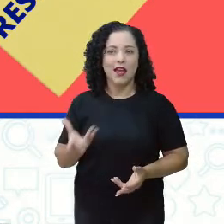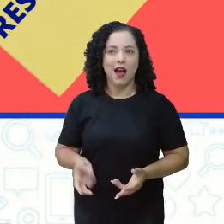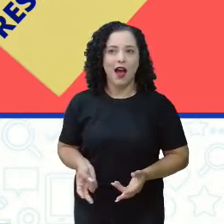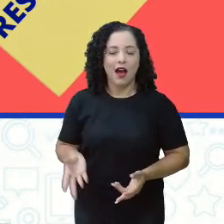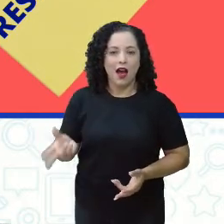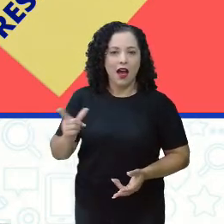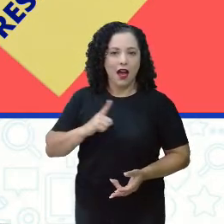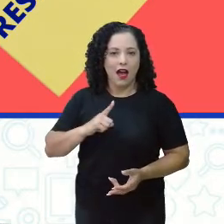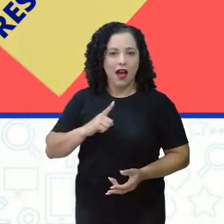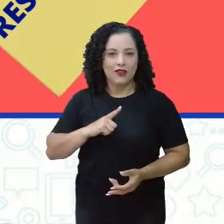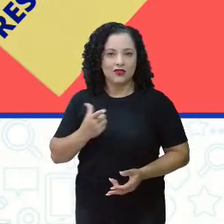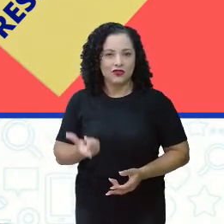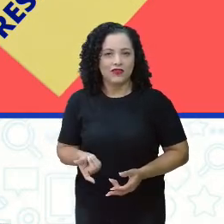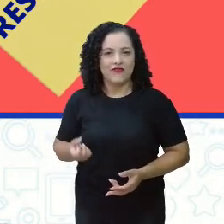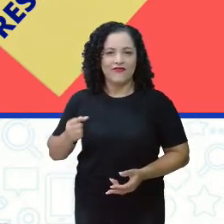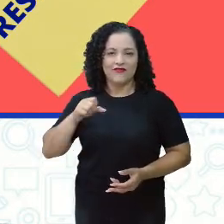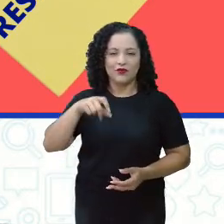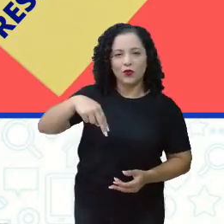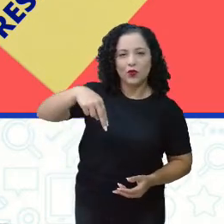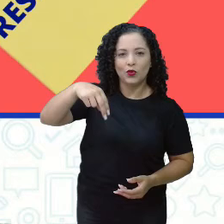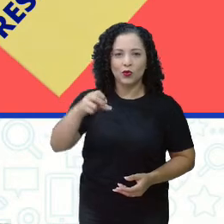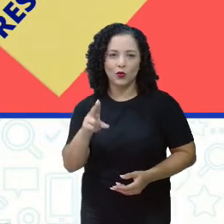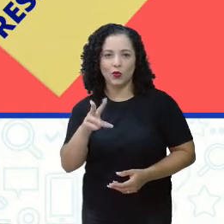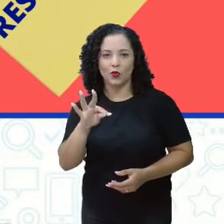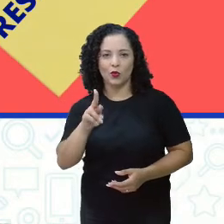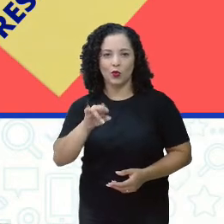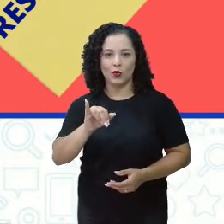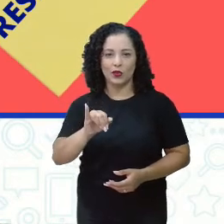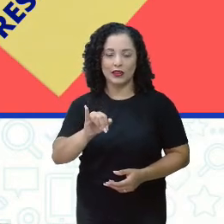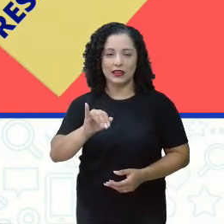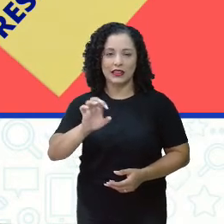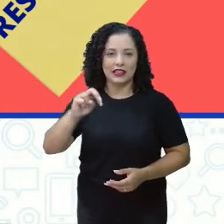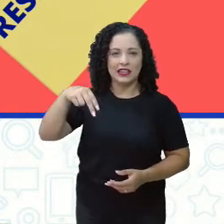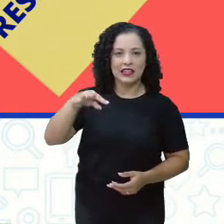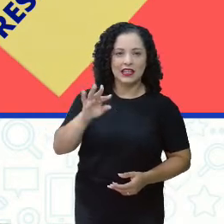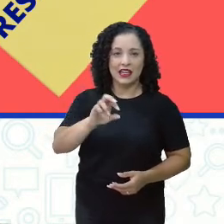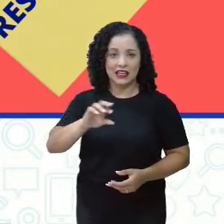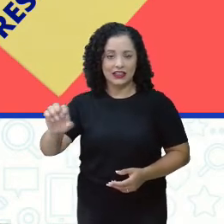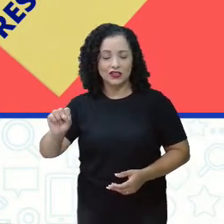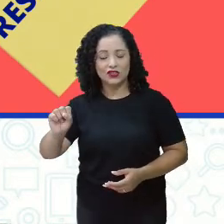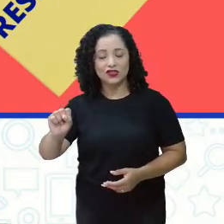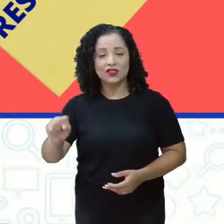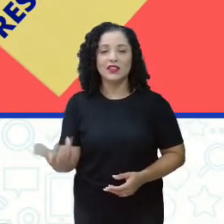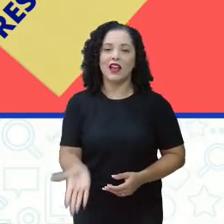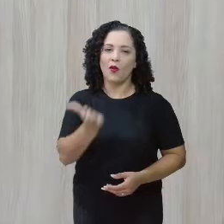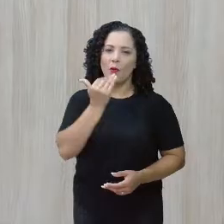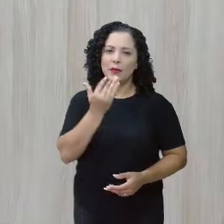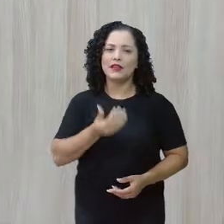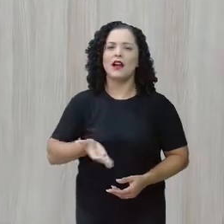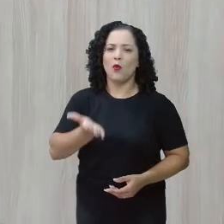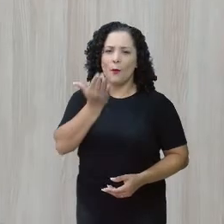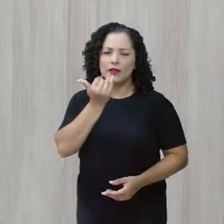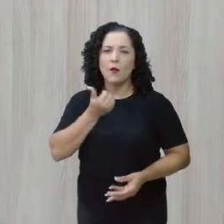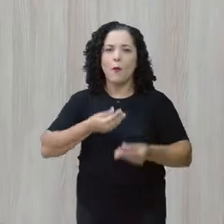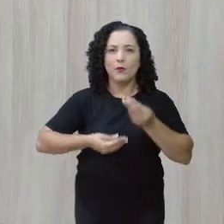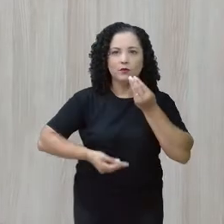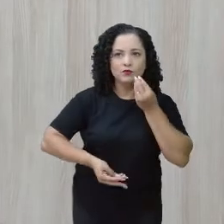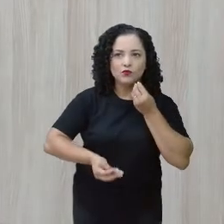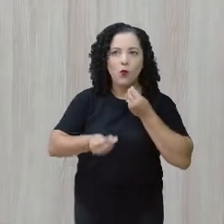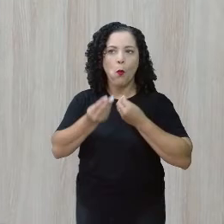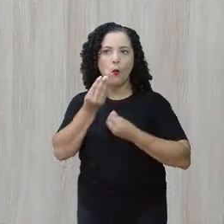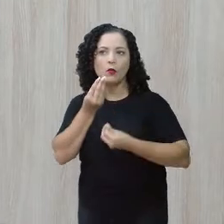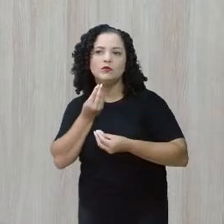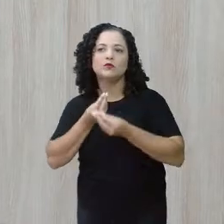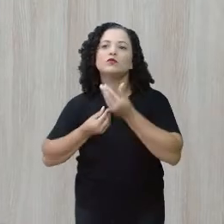a partir dos alimentos ingeridos. Então, vem todo um processo de mastigação, de deglutição, de